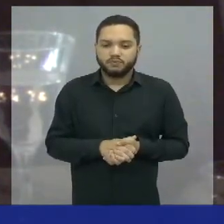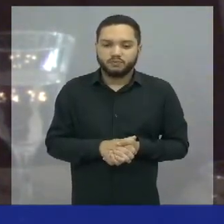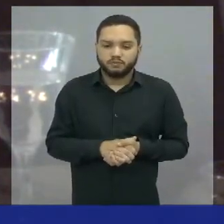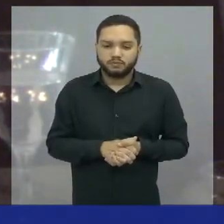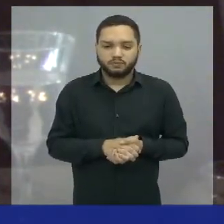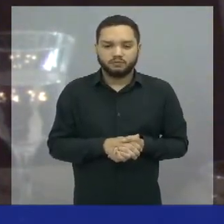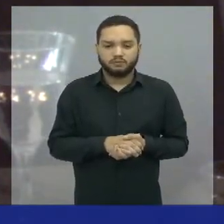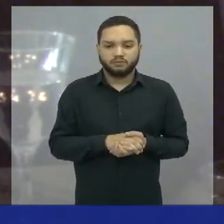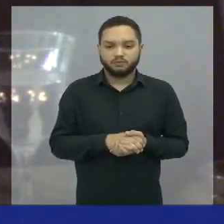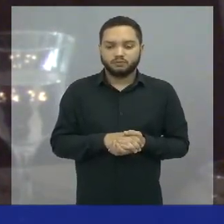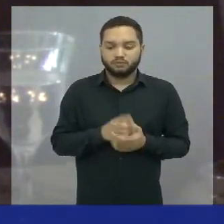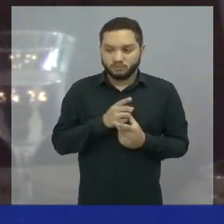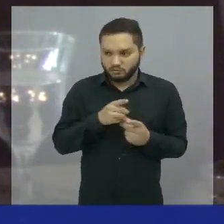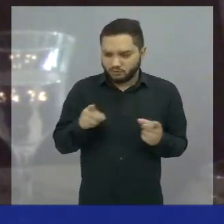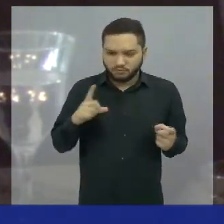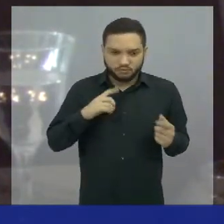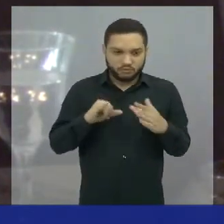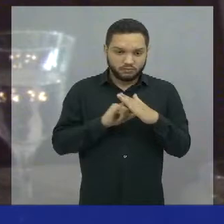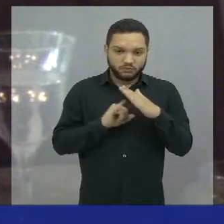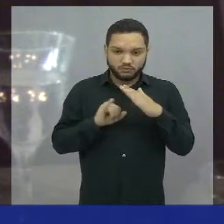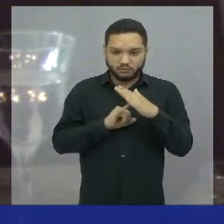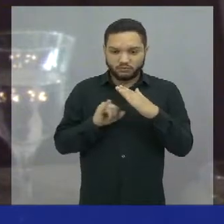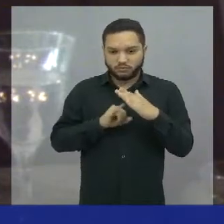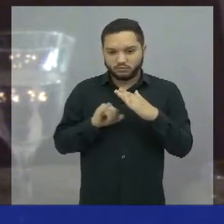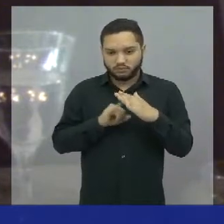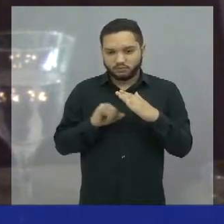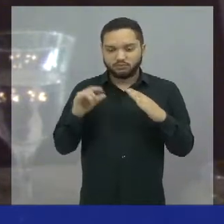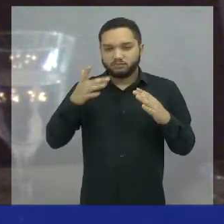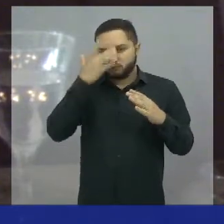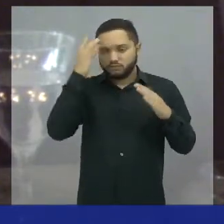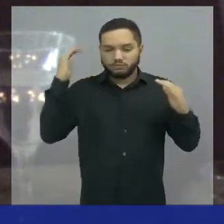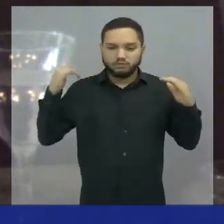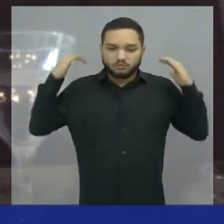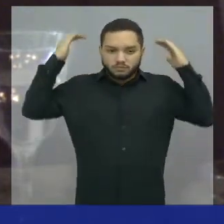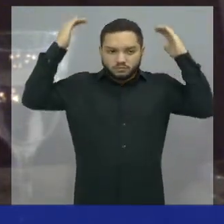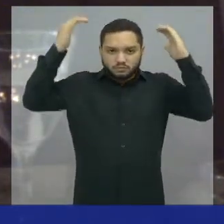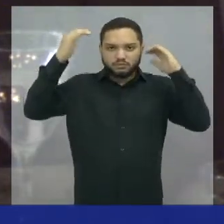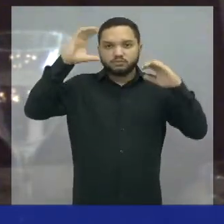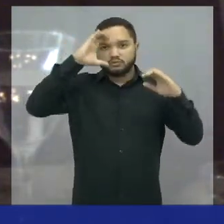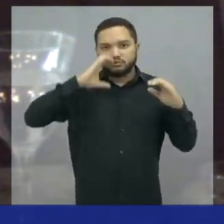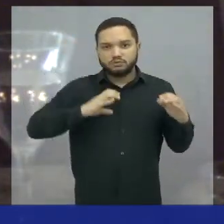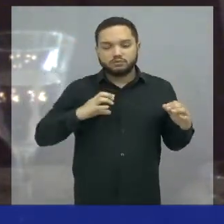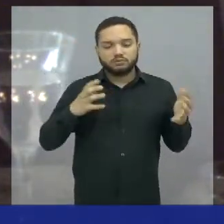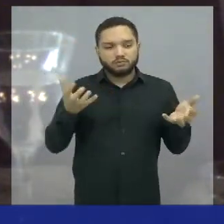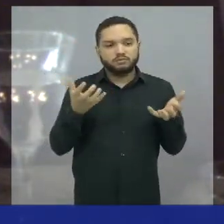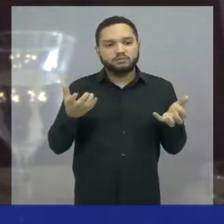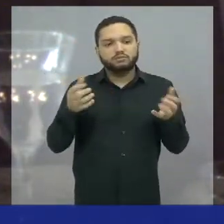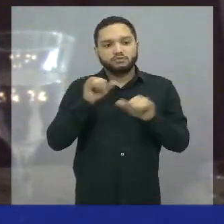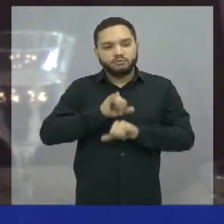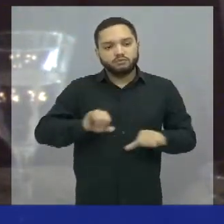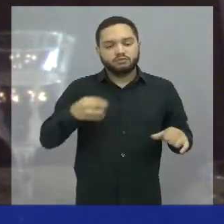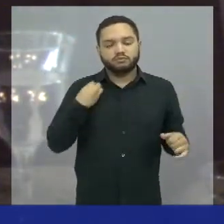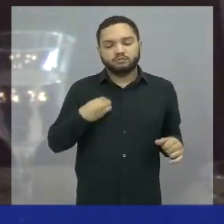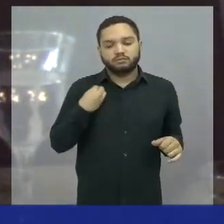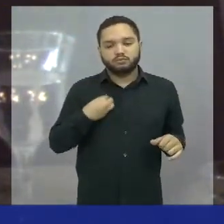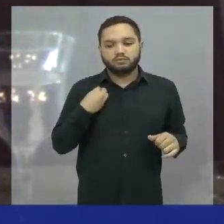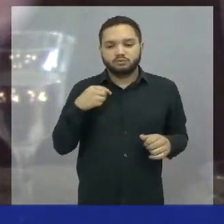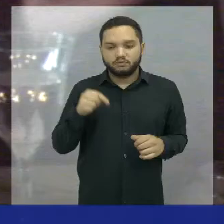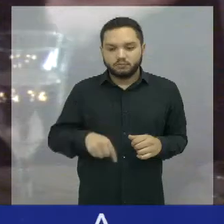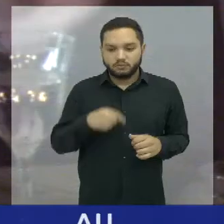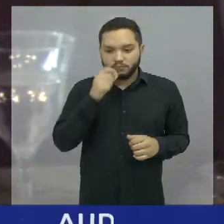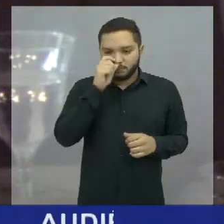demais instituições presentes, autoridades e cidadãos que queiram registrar sua presença nessa